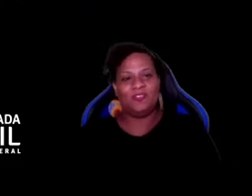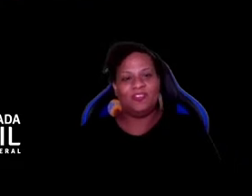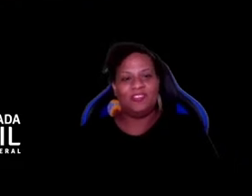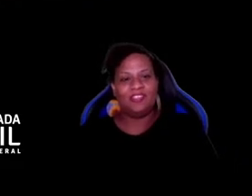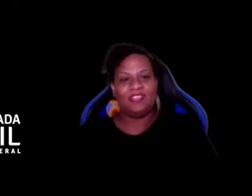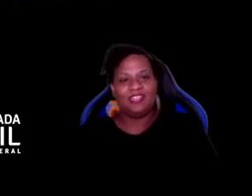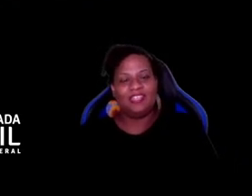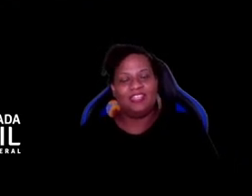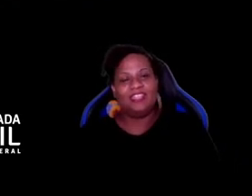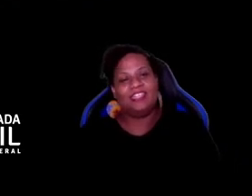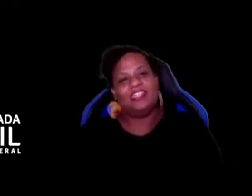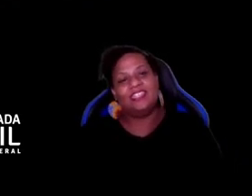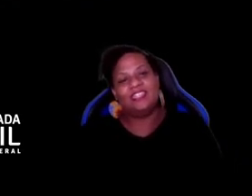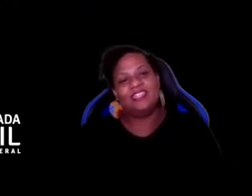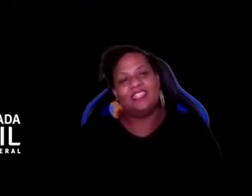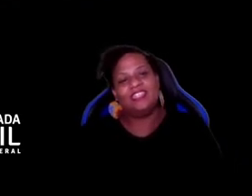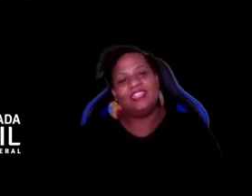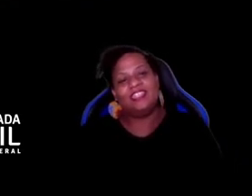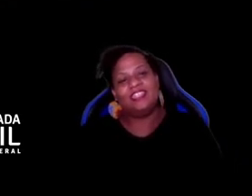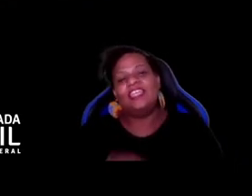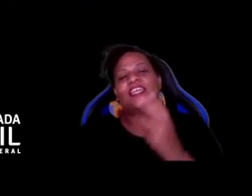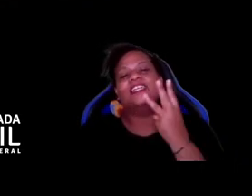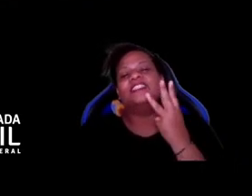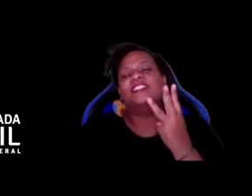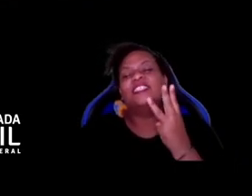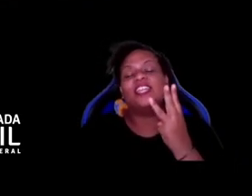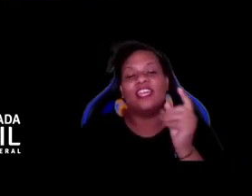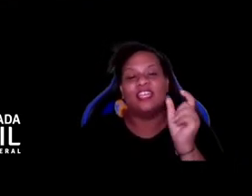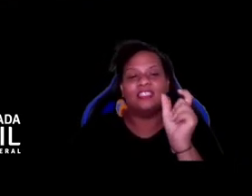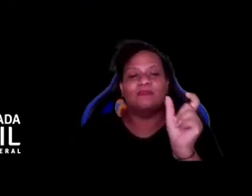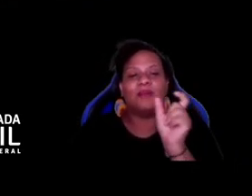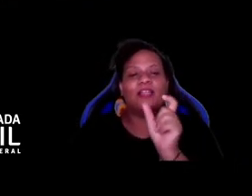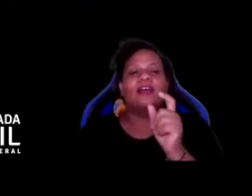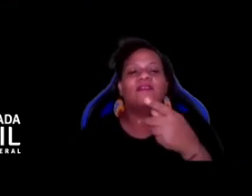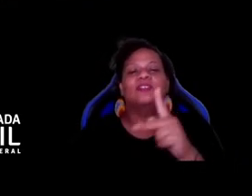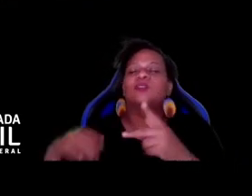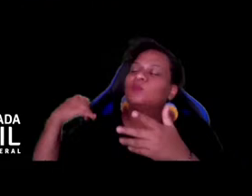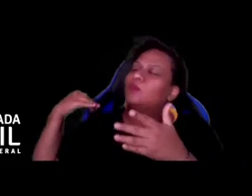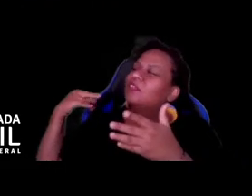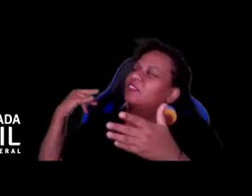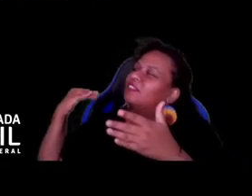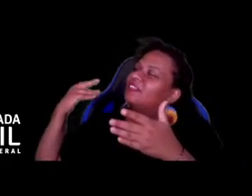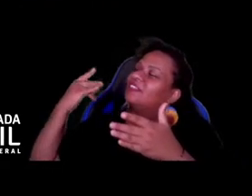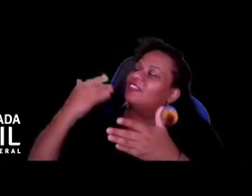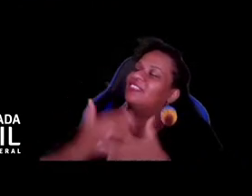A senhora poderia dizer assim três palavras que descrevem assim a sua trajetória?